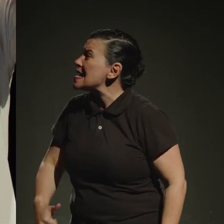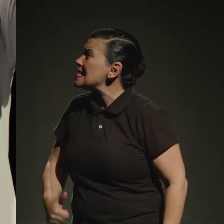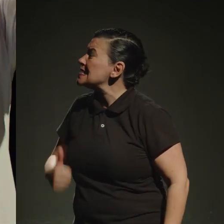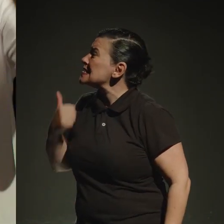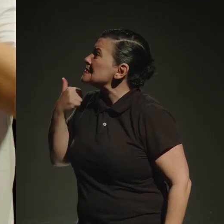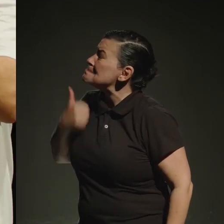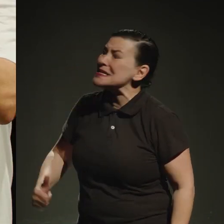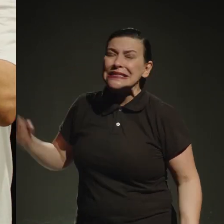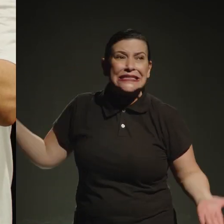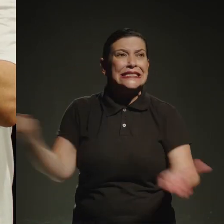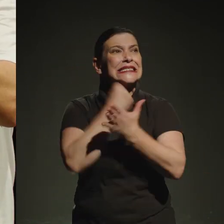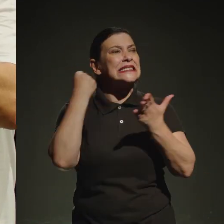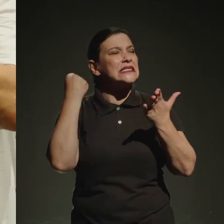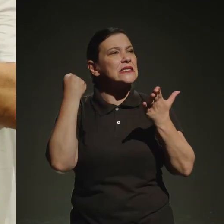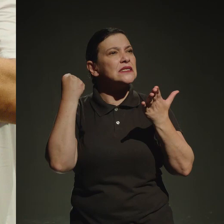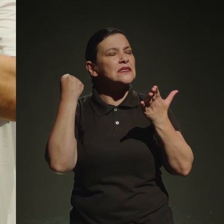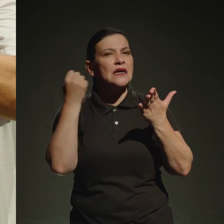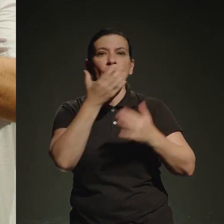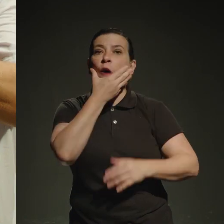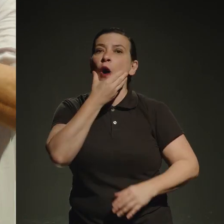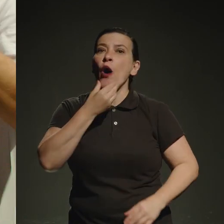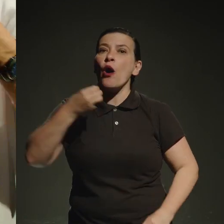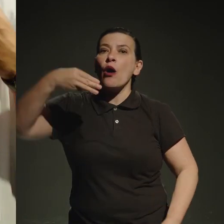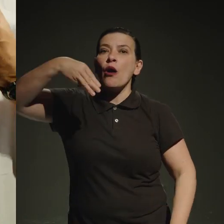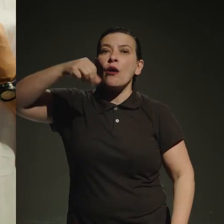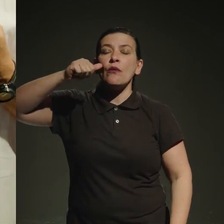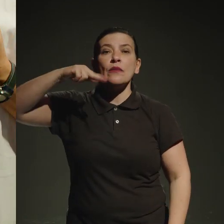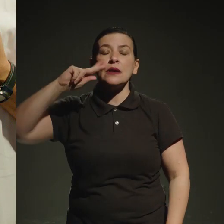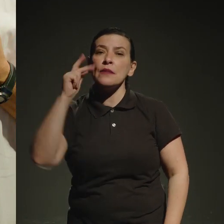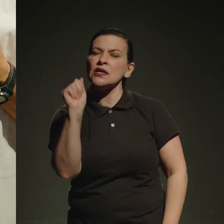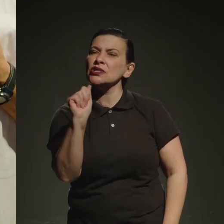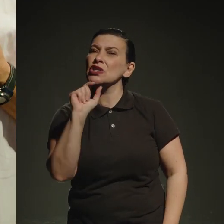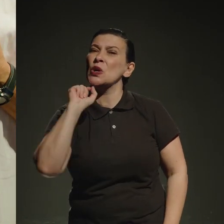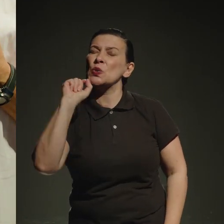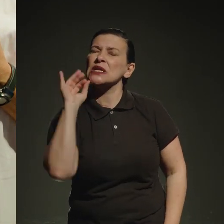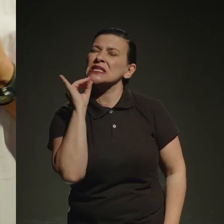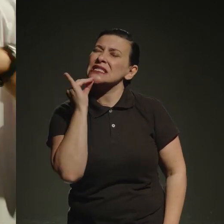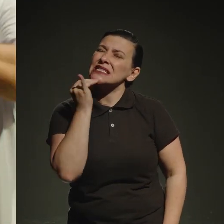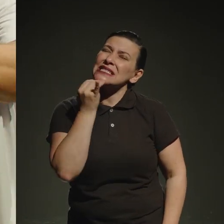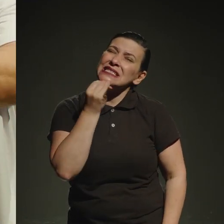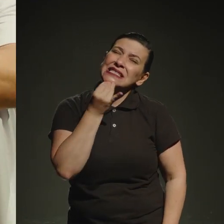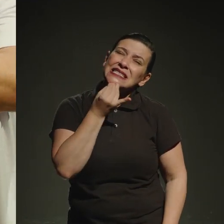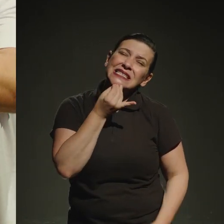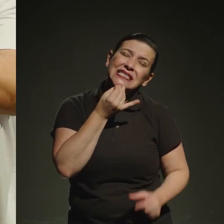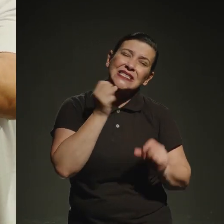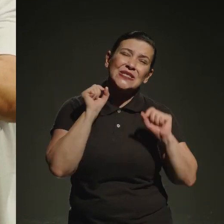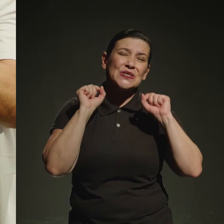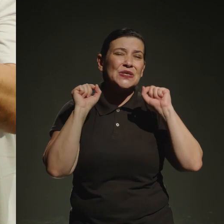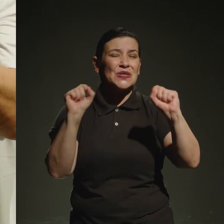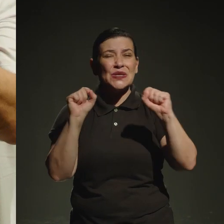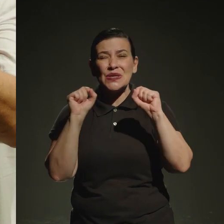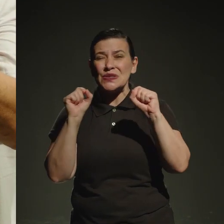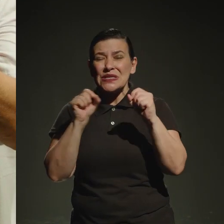merda. Que merda de memória. Homem da Mancha. A coisa mais triste do mundo é a pele, fronteira,